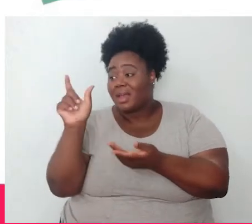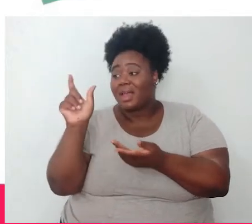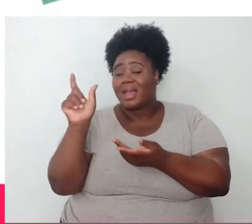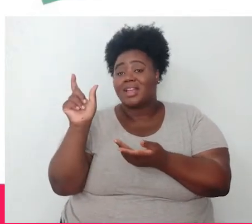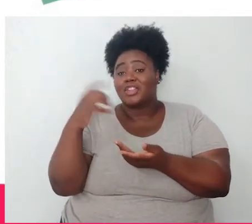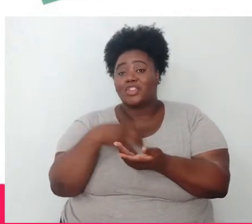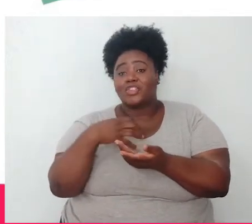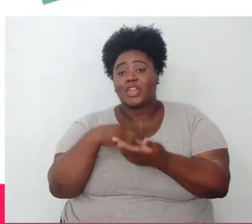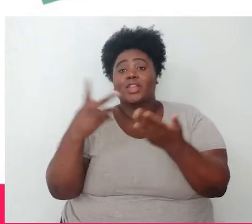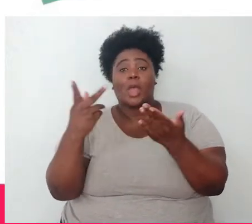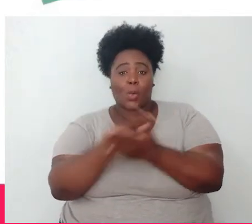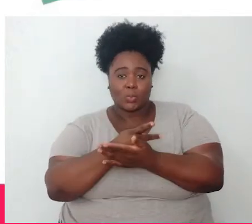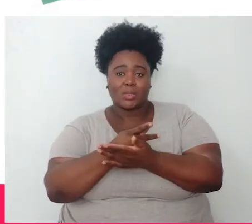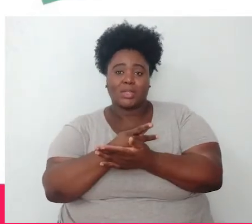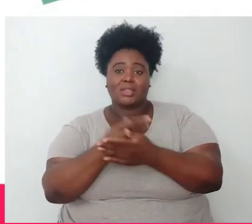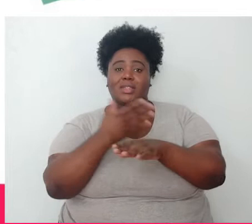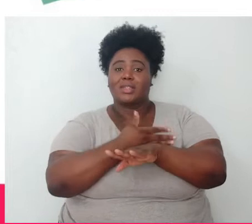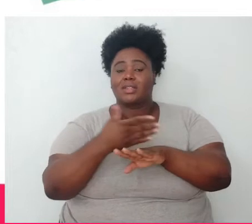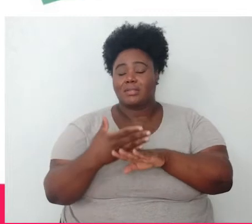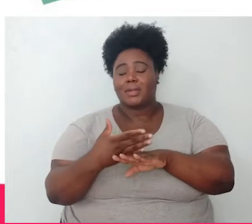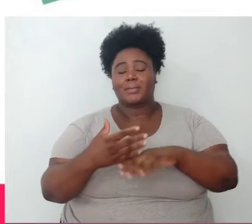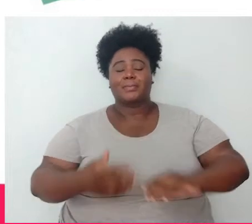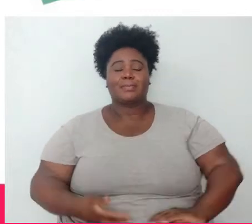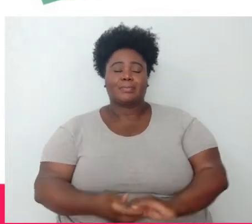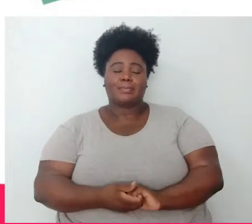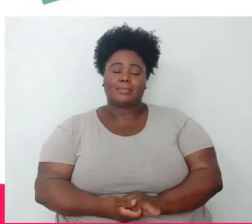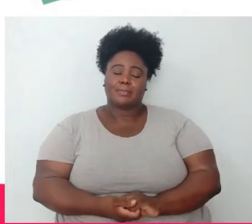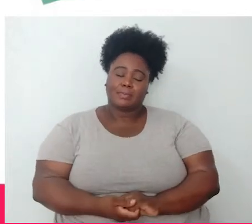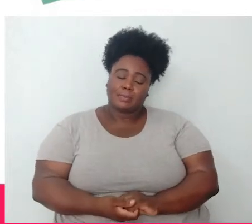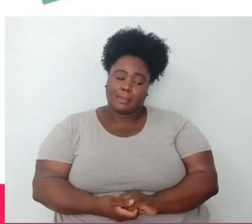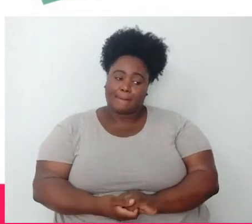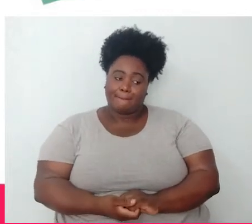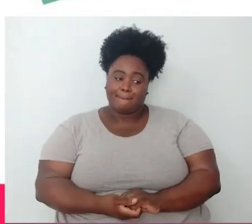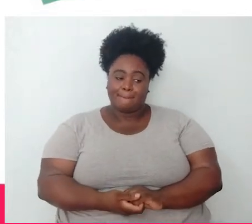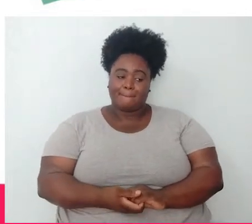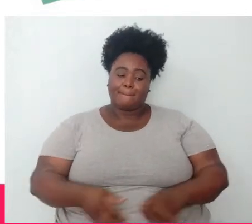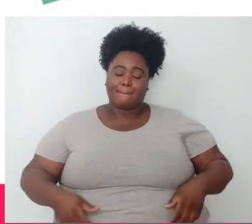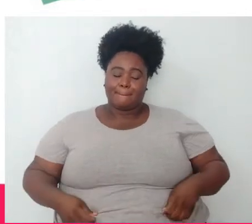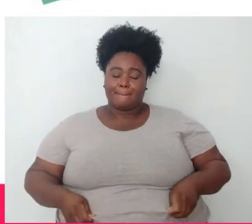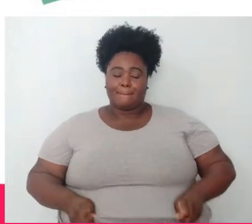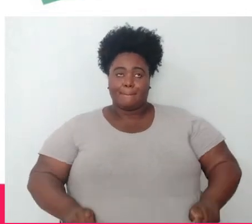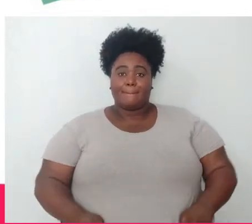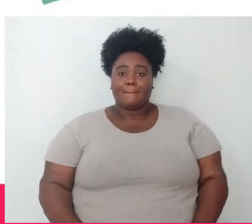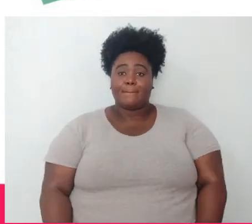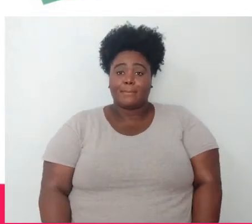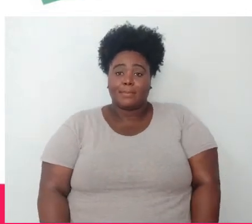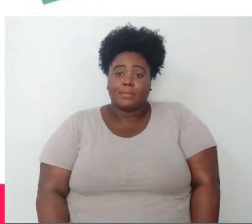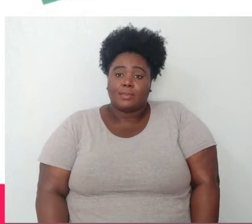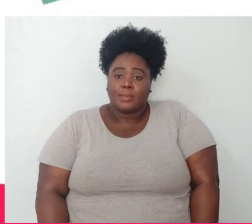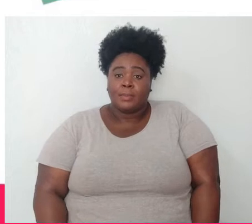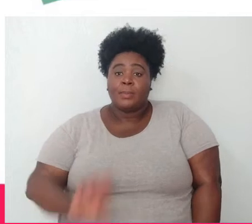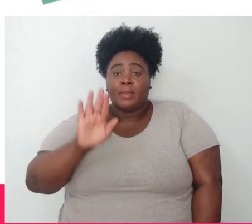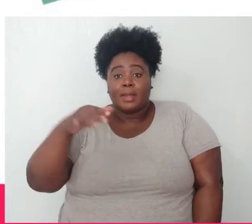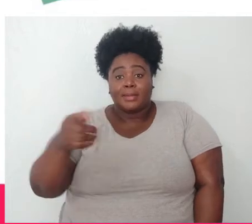que pisem na branquitude, né? Com certeza. E aí, é muito interessante a gente